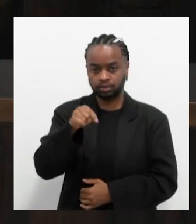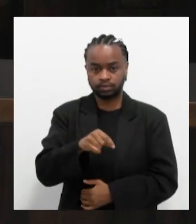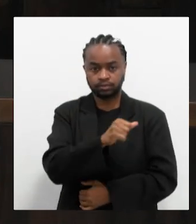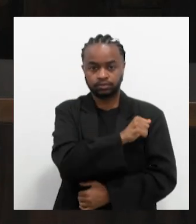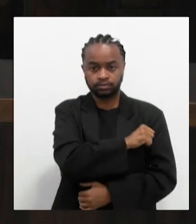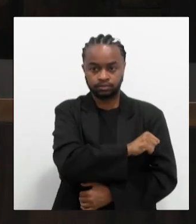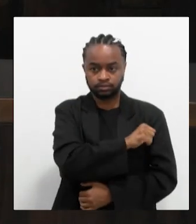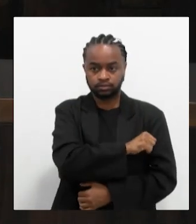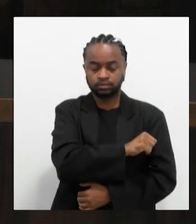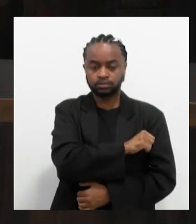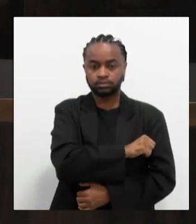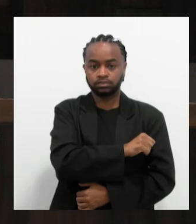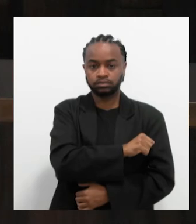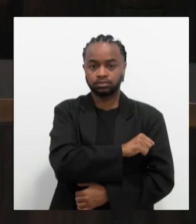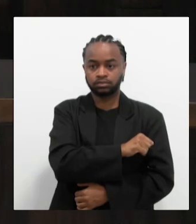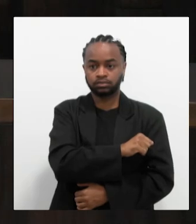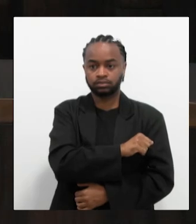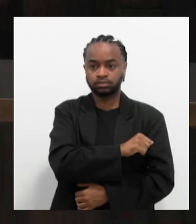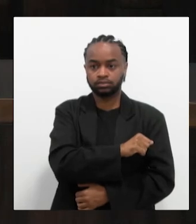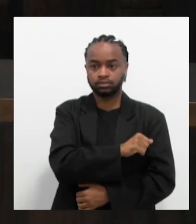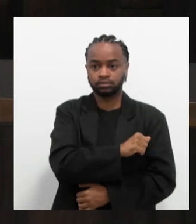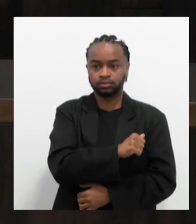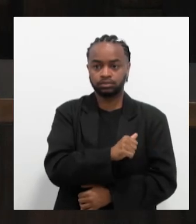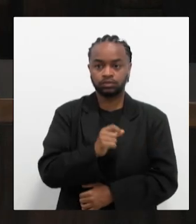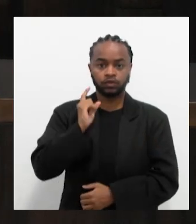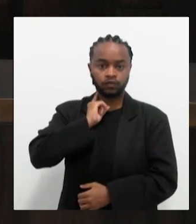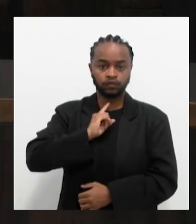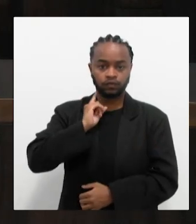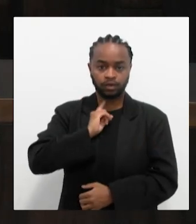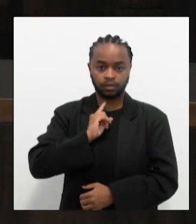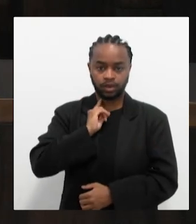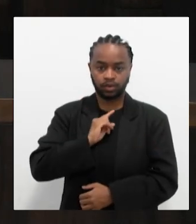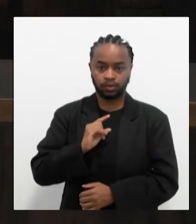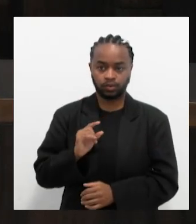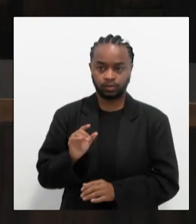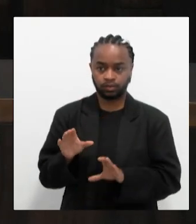de Janeiro o Clube de Regatas do Flamengo.